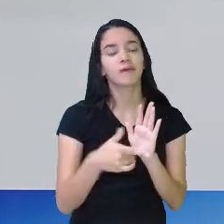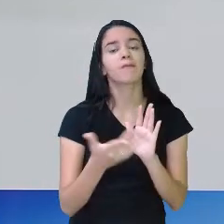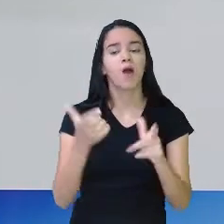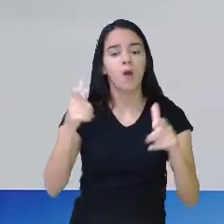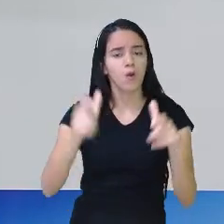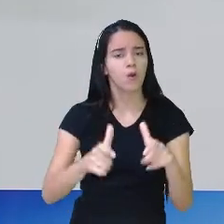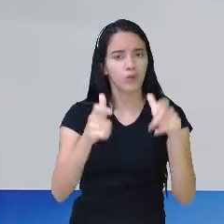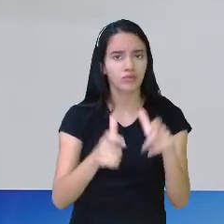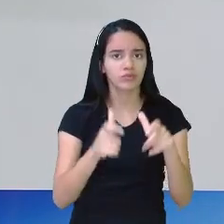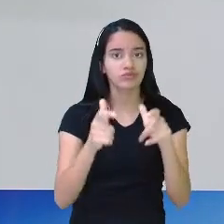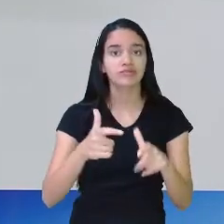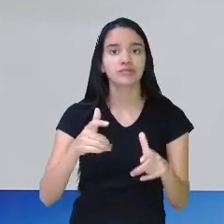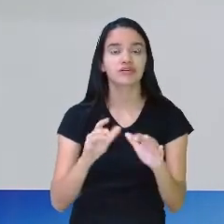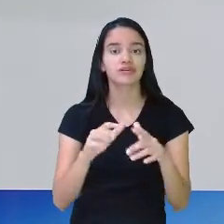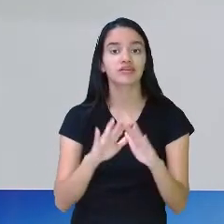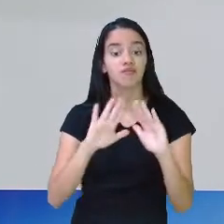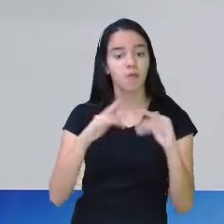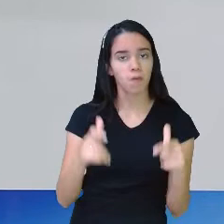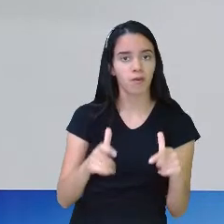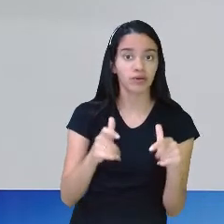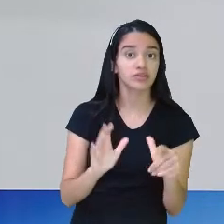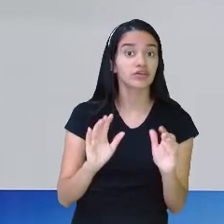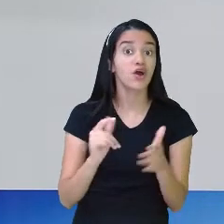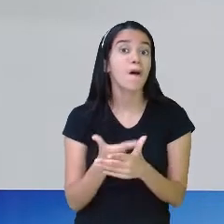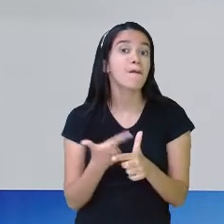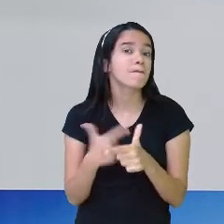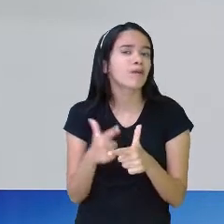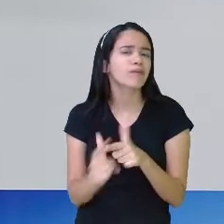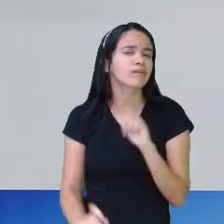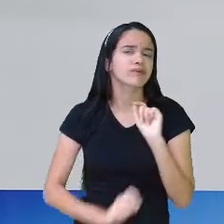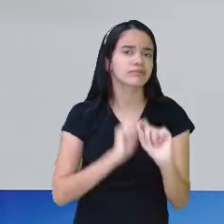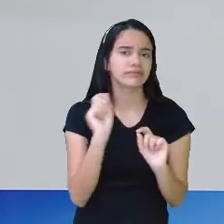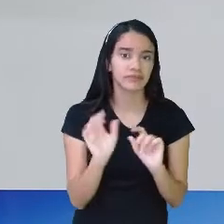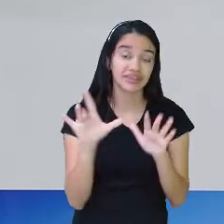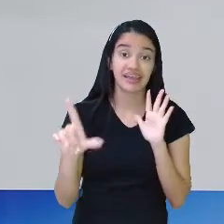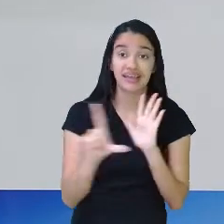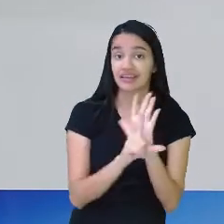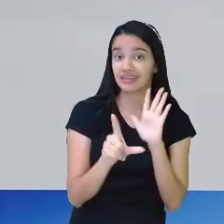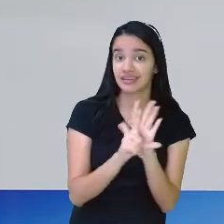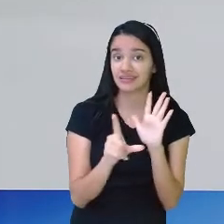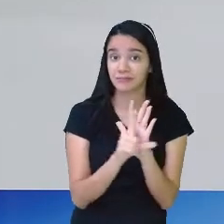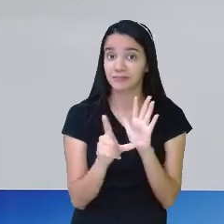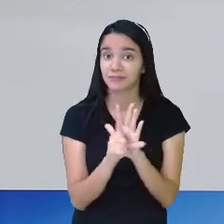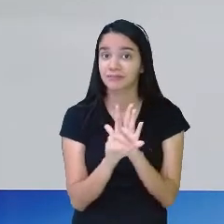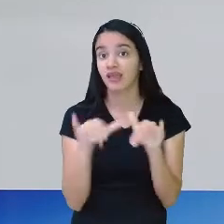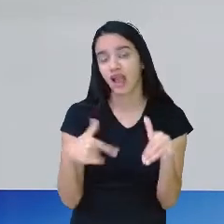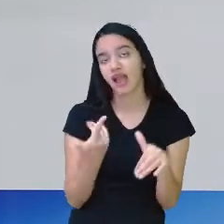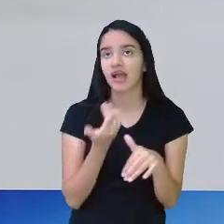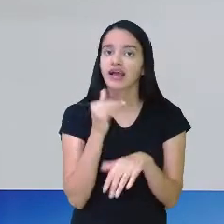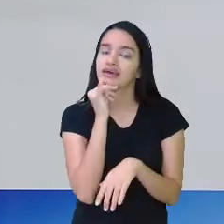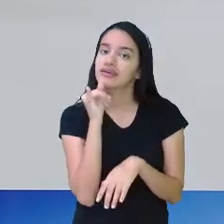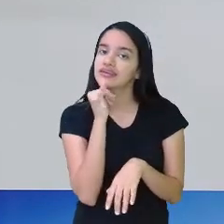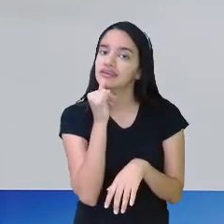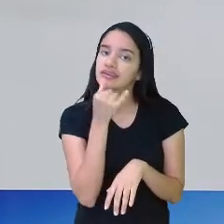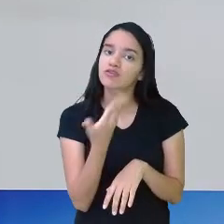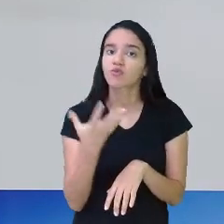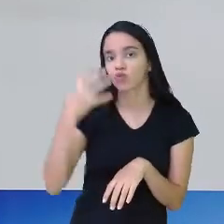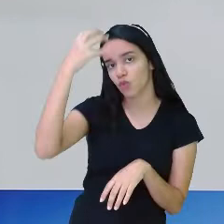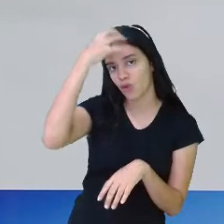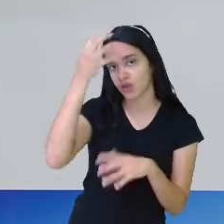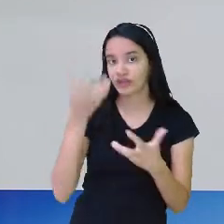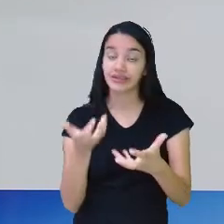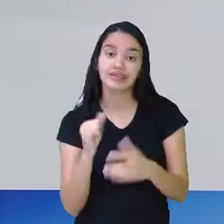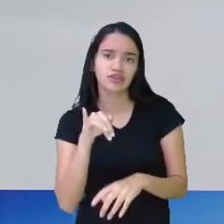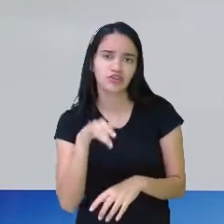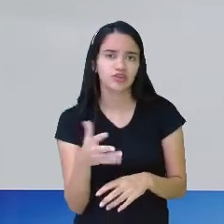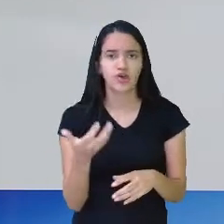lugar ali onde eles estavam morando. Só que o problema é que essa leizinha era assim, era só quando o rei queria. Porque